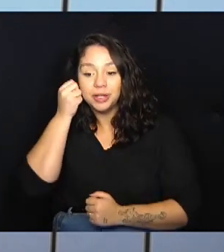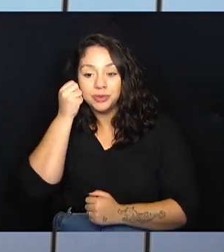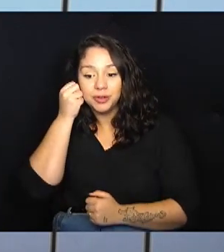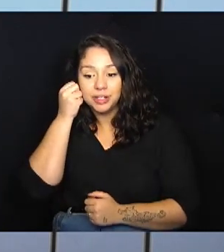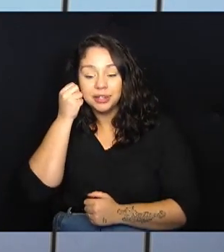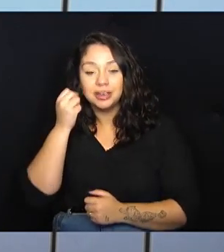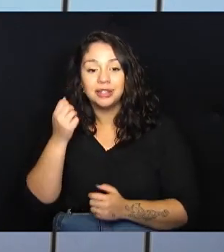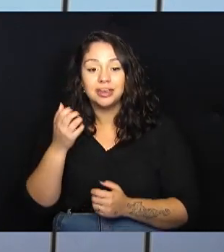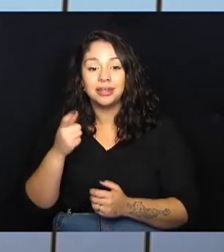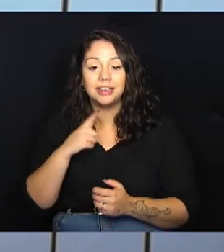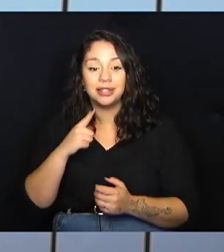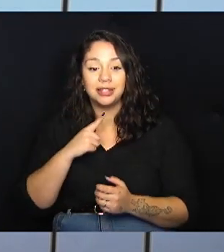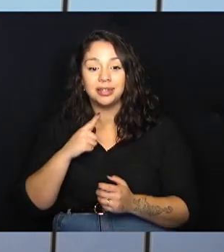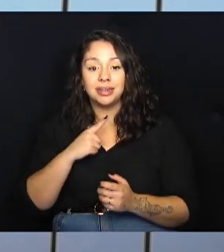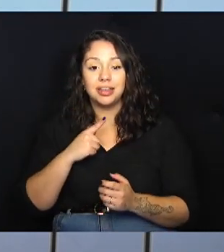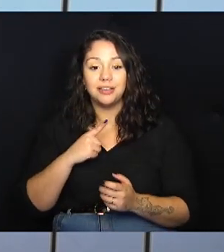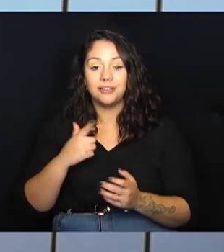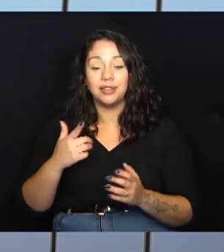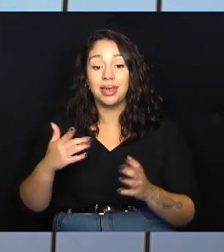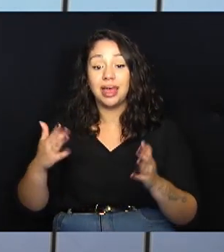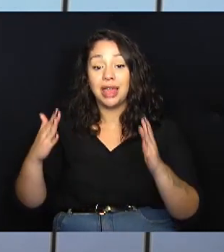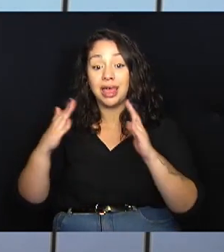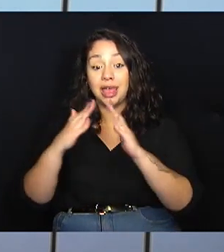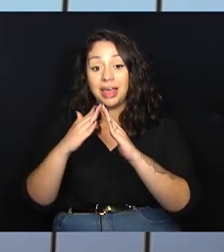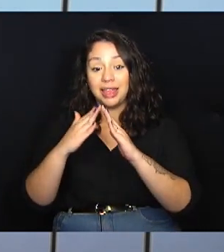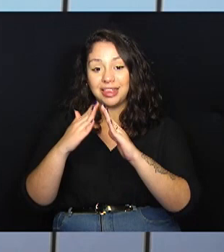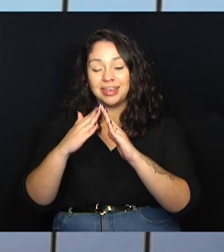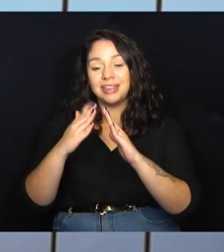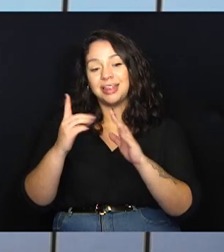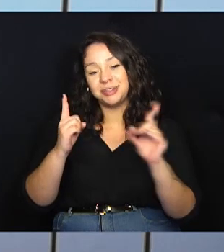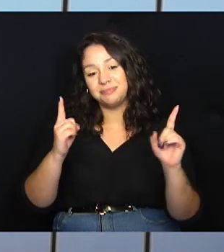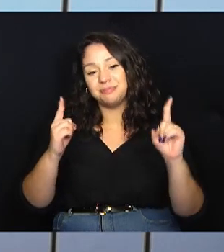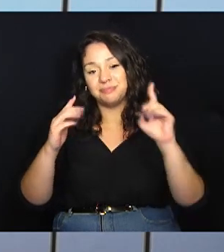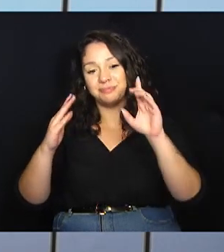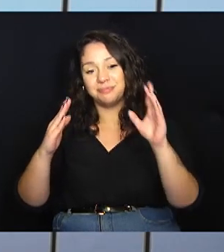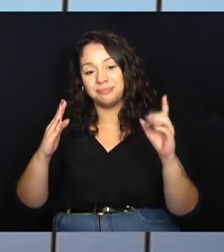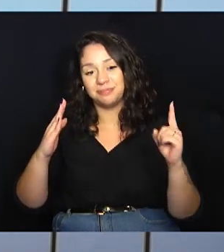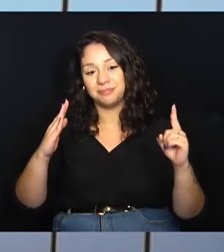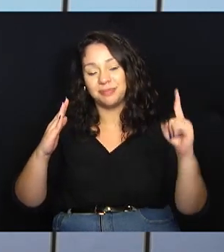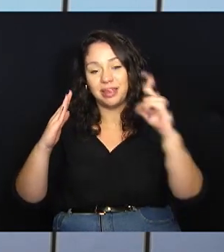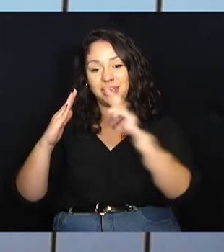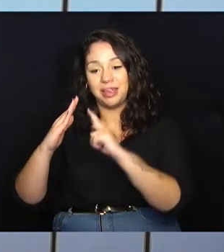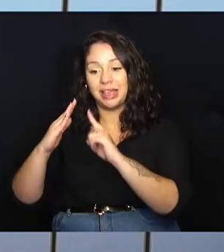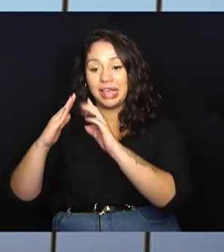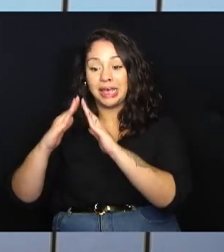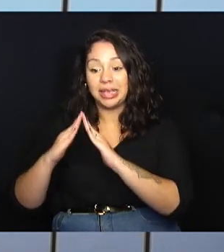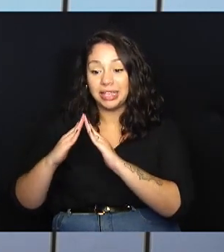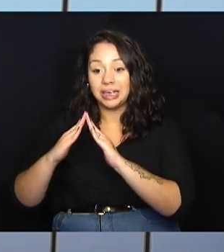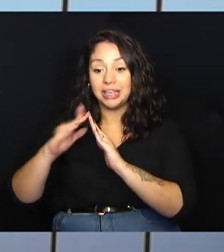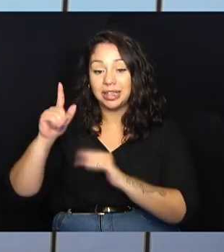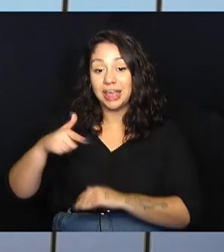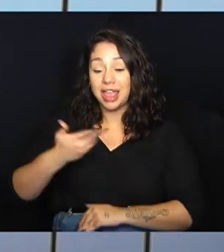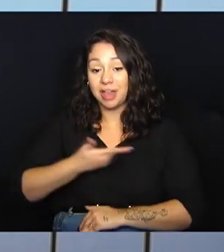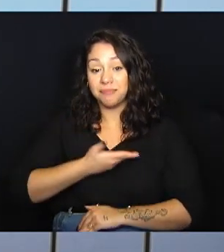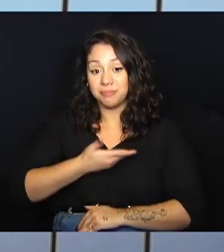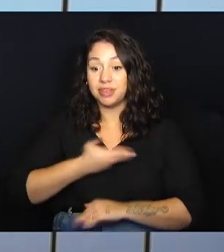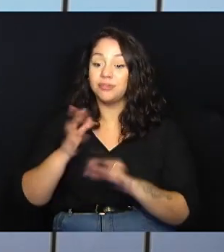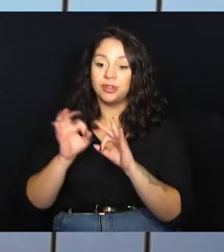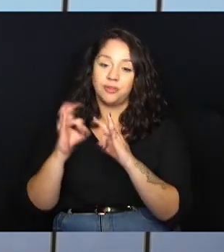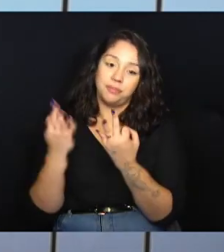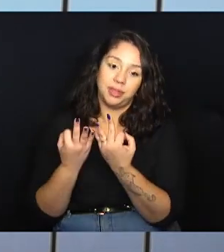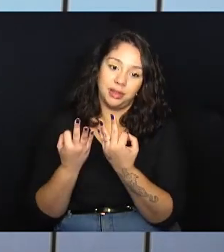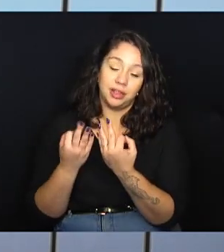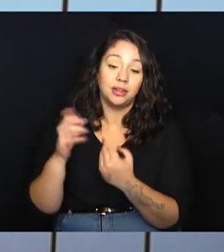estava hospedando, agora na condição de hospedar, né? Sim. Então, ela virou amiga da família acolhedora. Então,